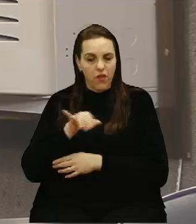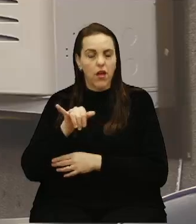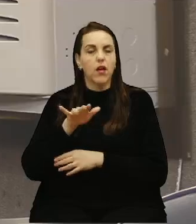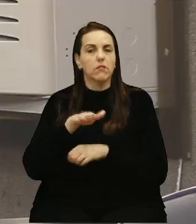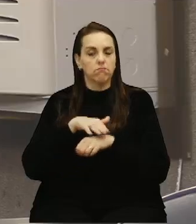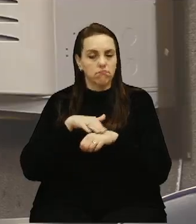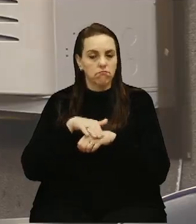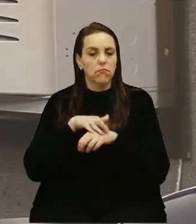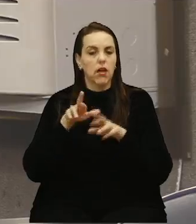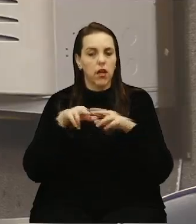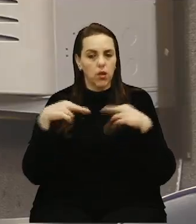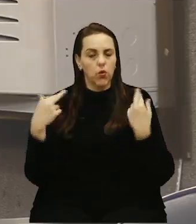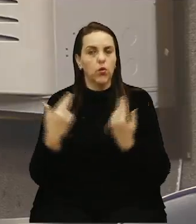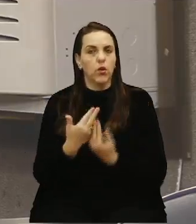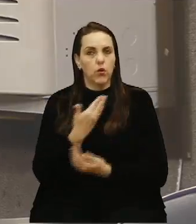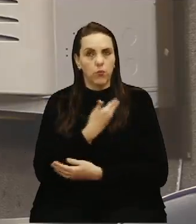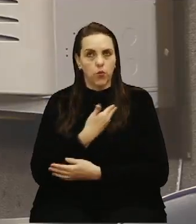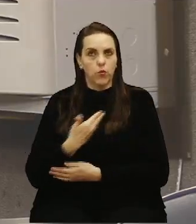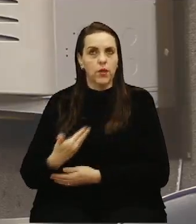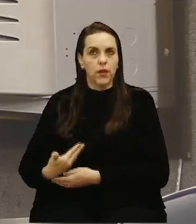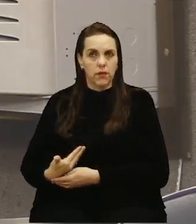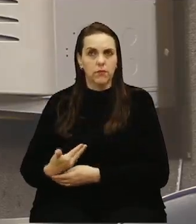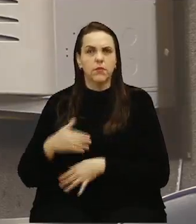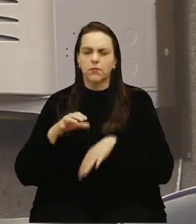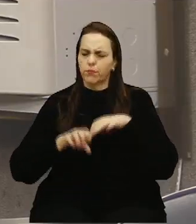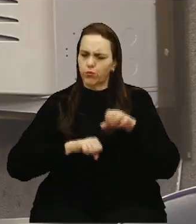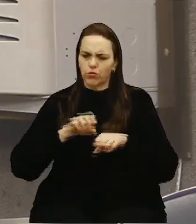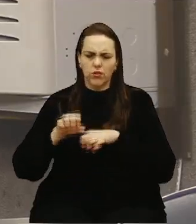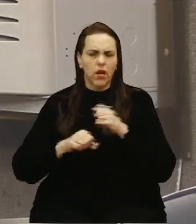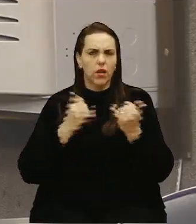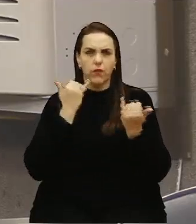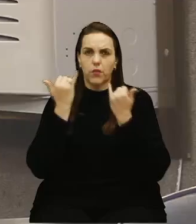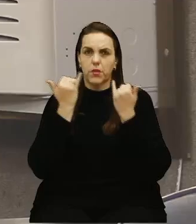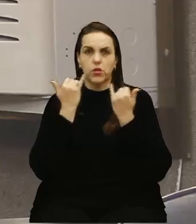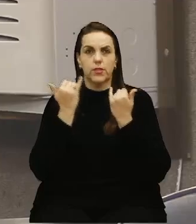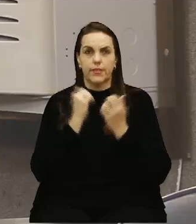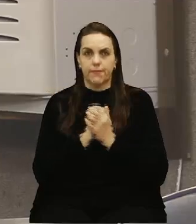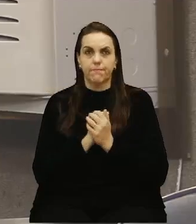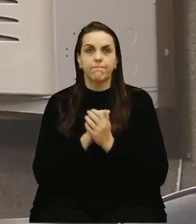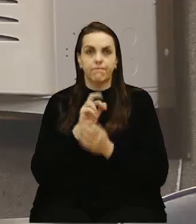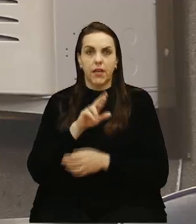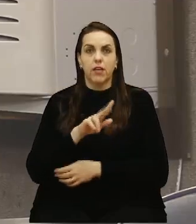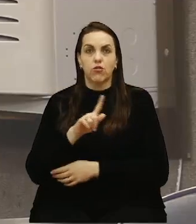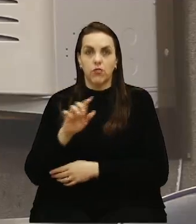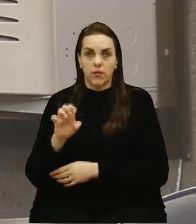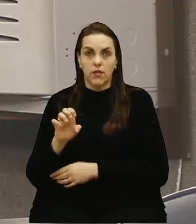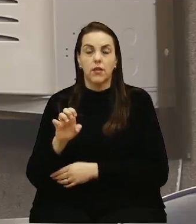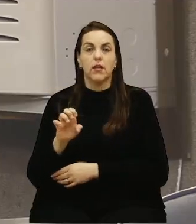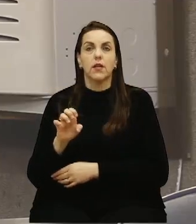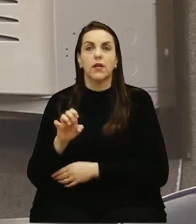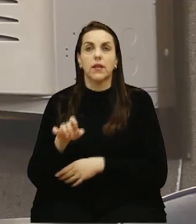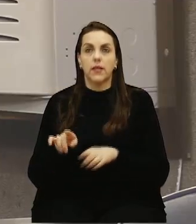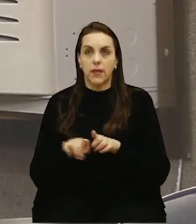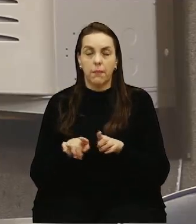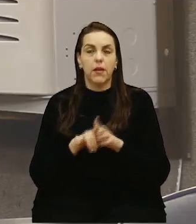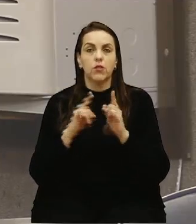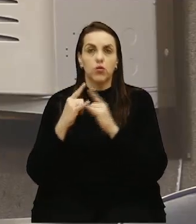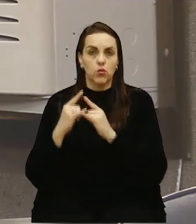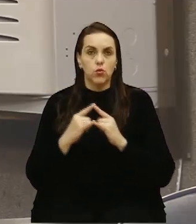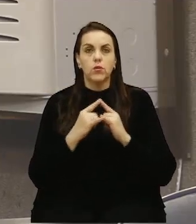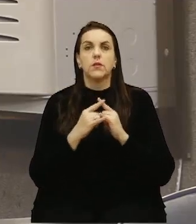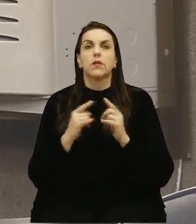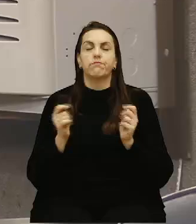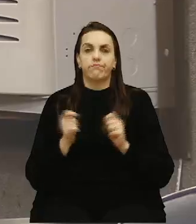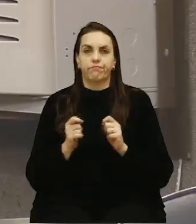reunião pública para, sim, buscar informações, né? Buscar informações da RGE, dos órgãos competentes. Para